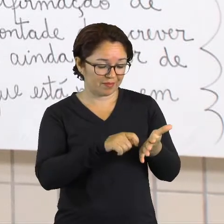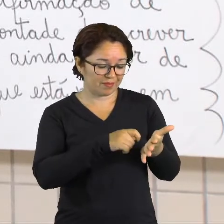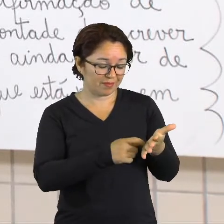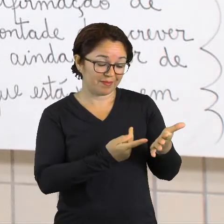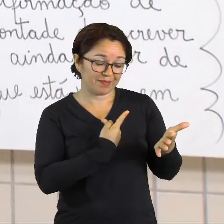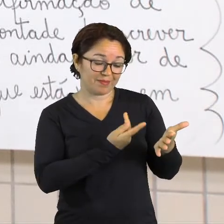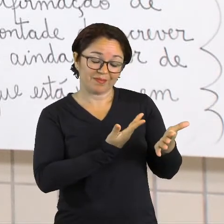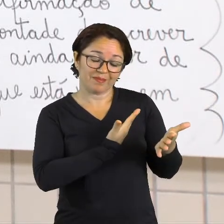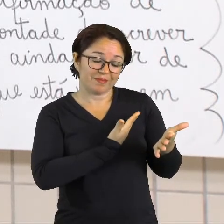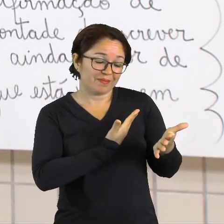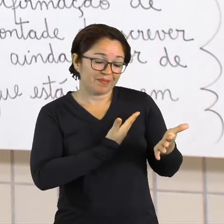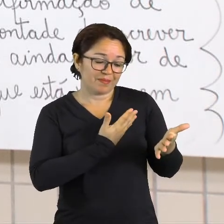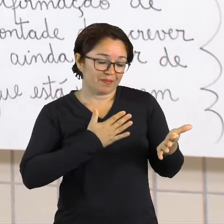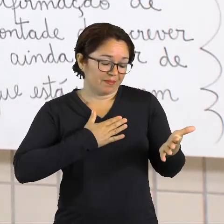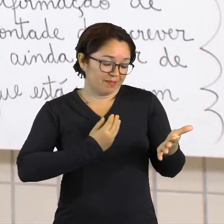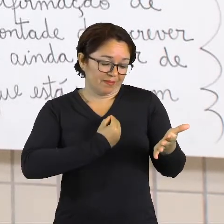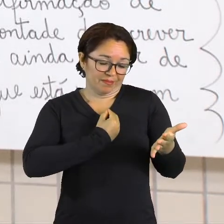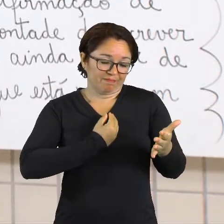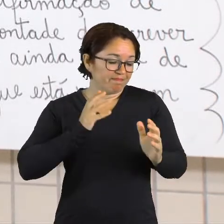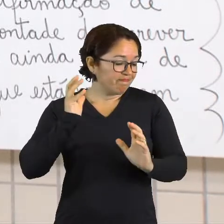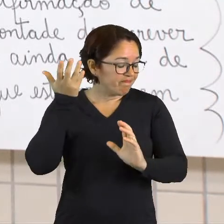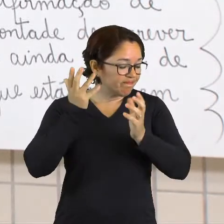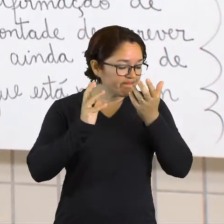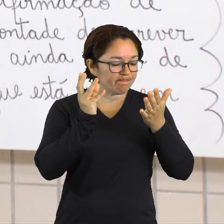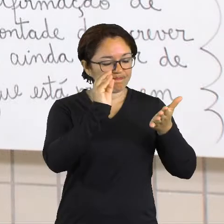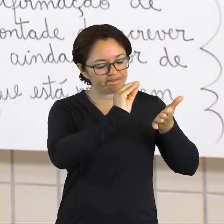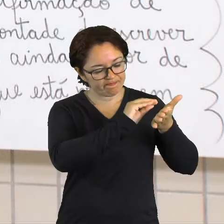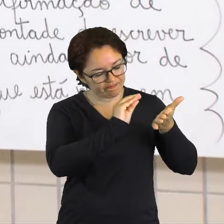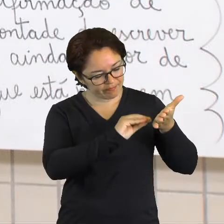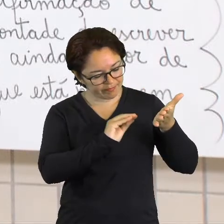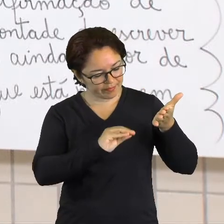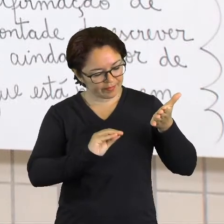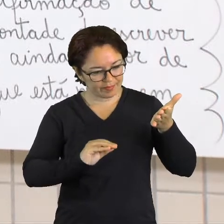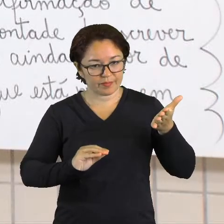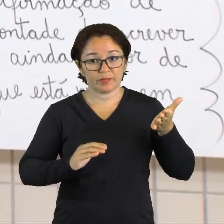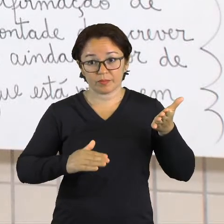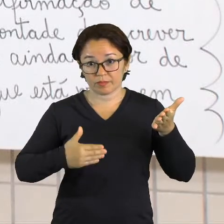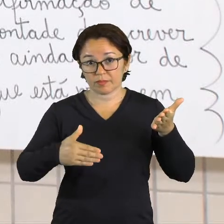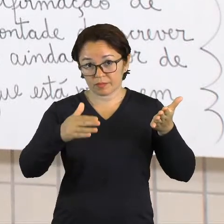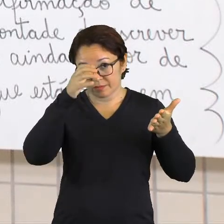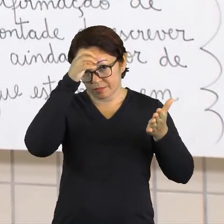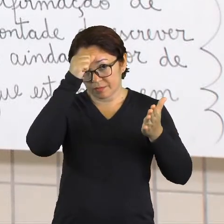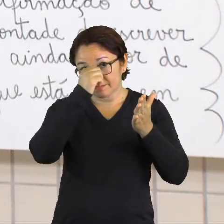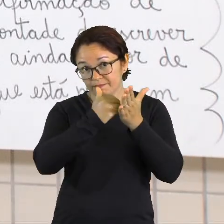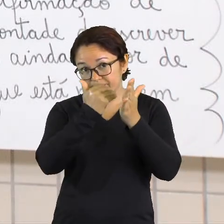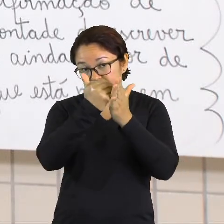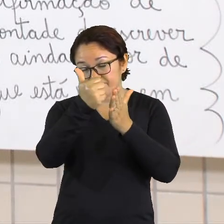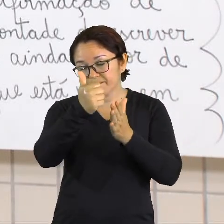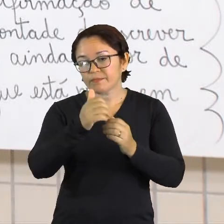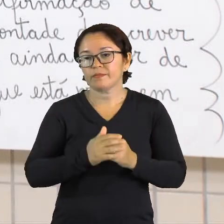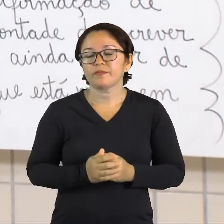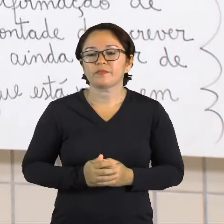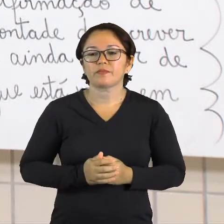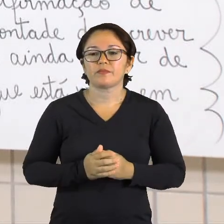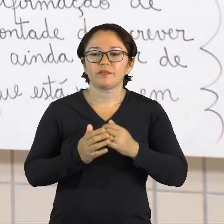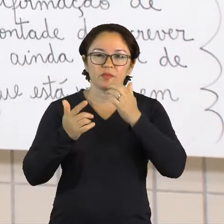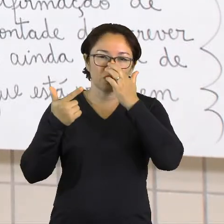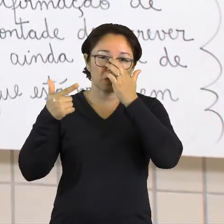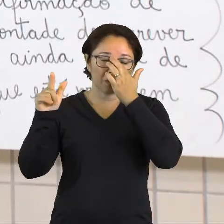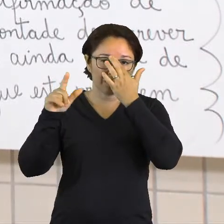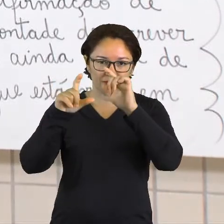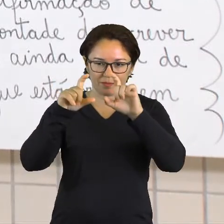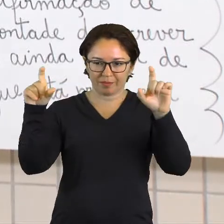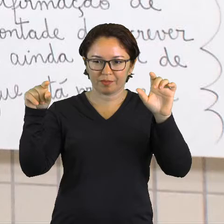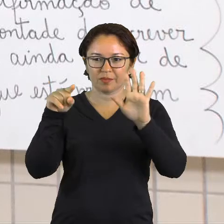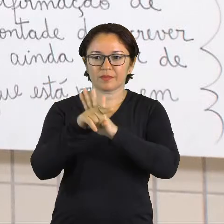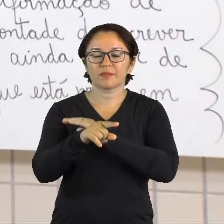onde ela vai relatar toda a vivência dela, que a gente vai ver mais adiante sobre isso. A outra é essa aqui: explique